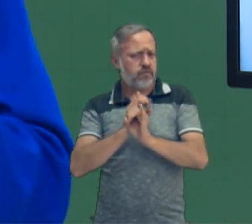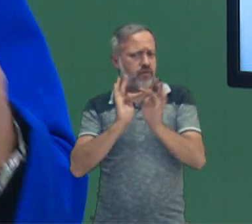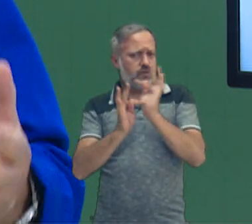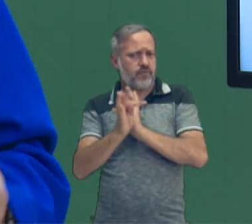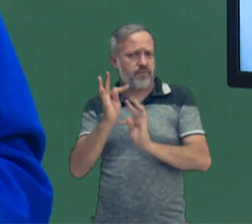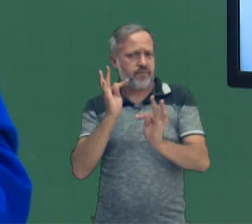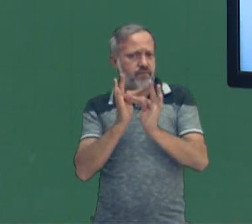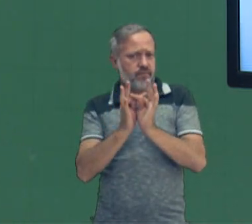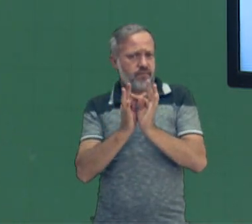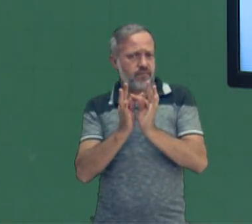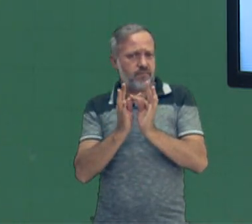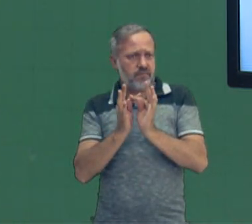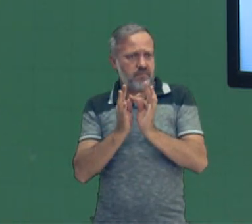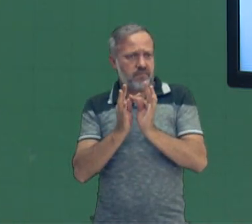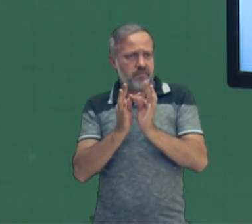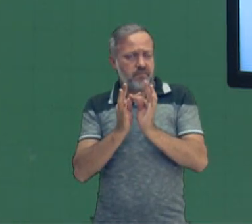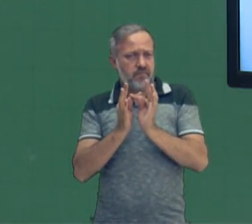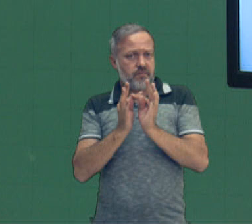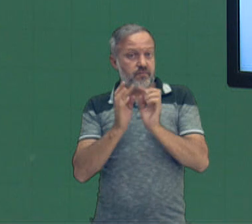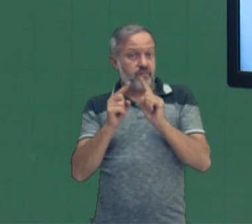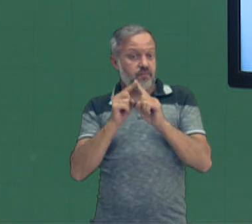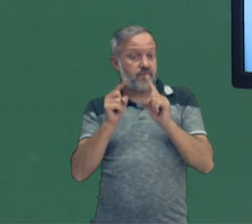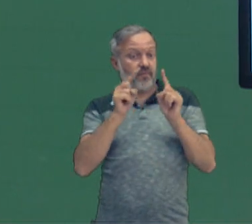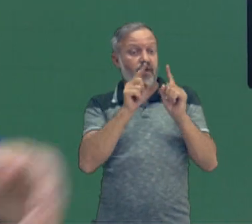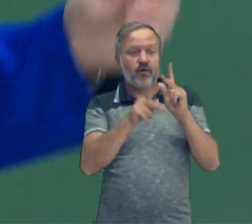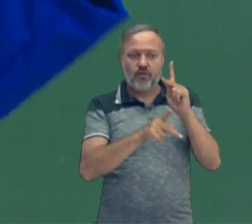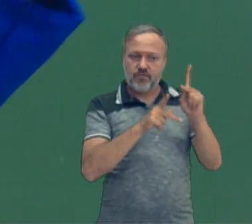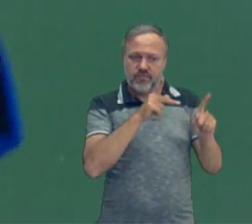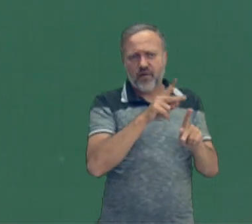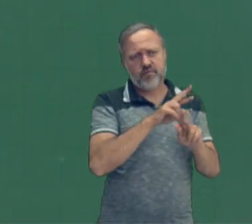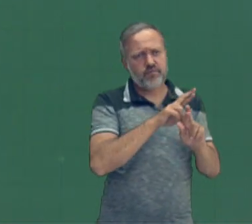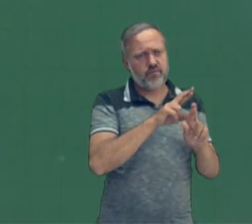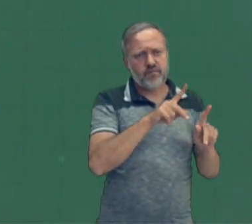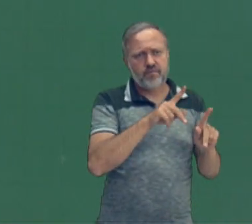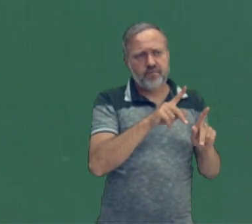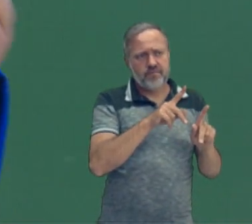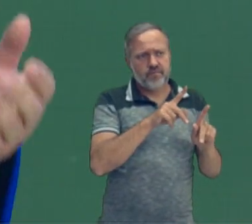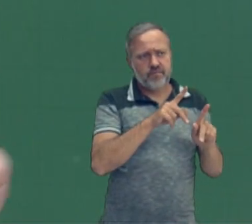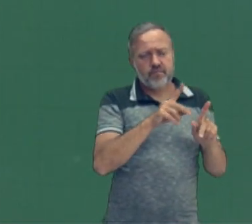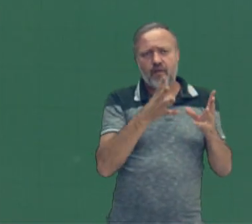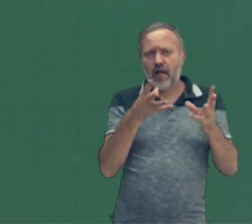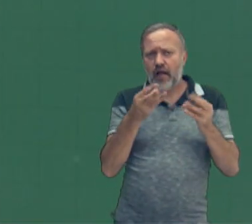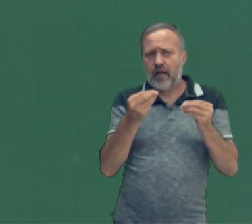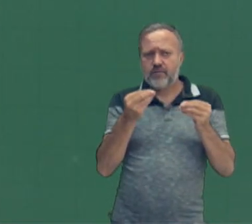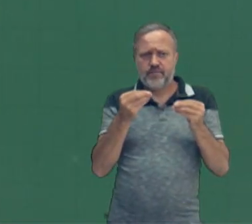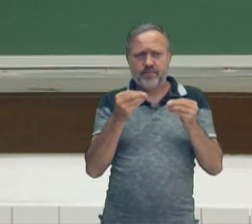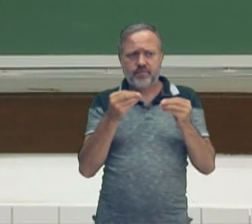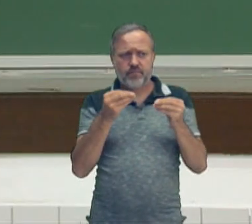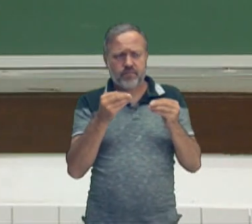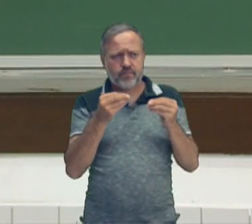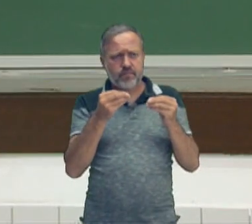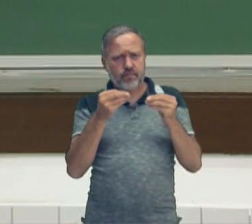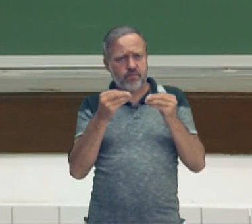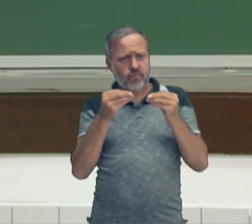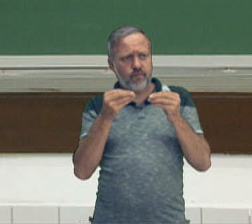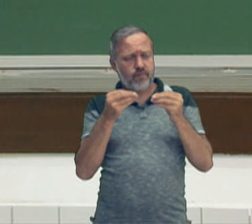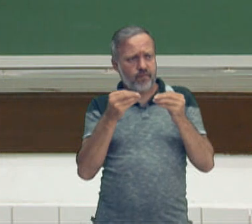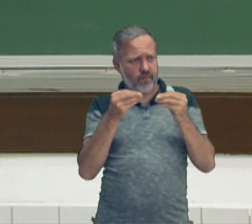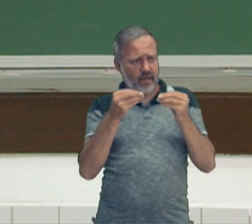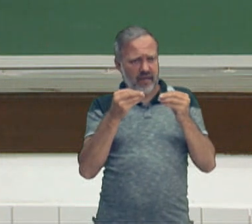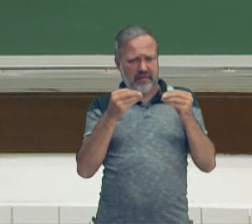a técnica utilizada naquele momento, ok? E em decorrência de muitas guerras, posses pelas